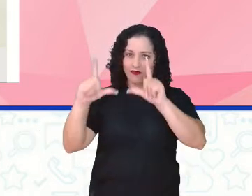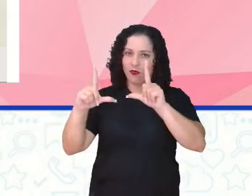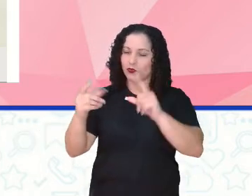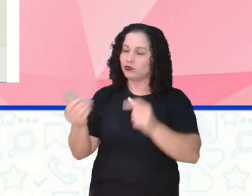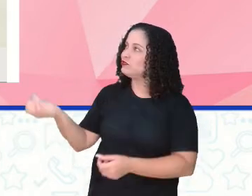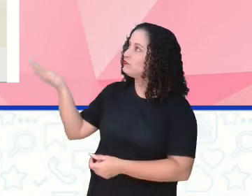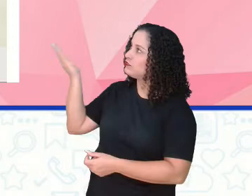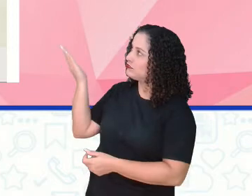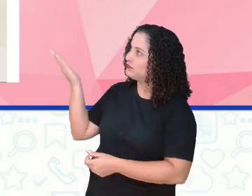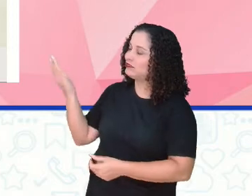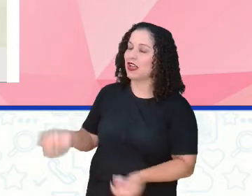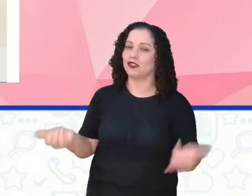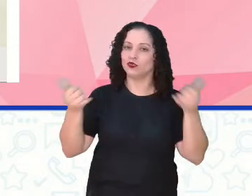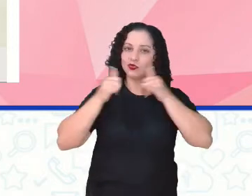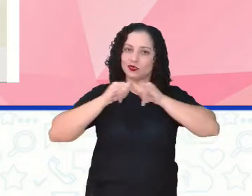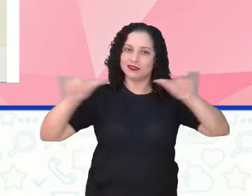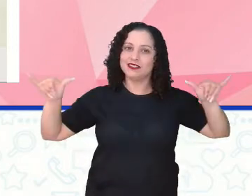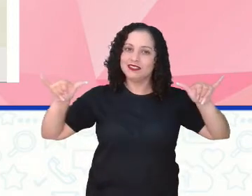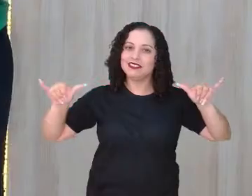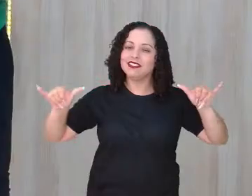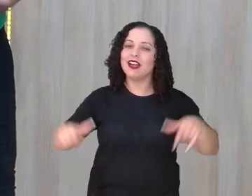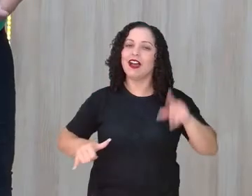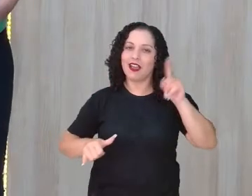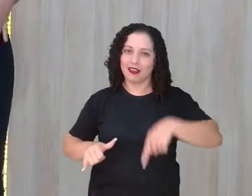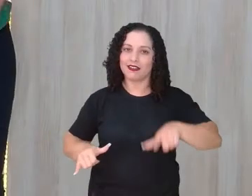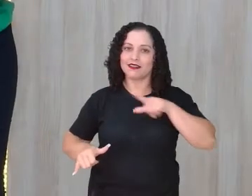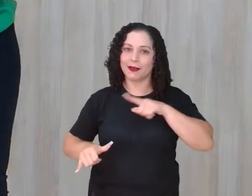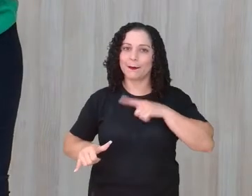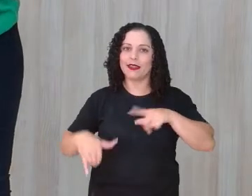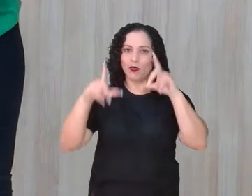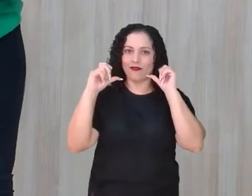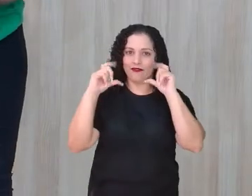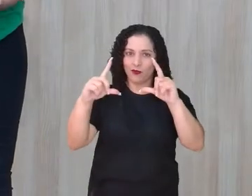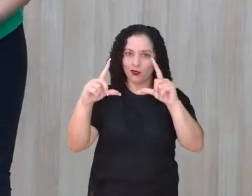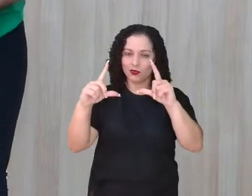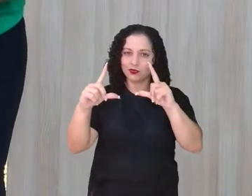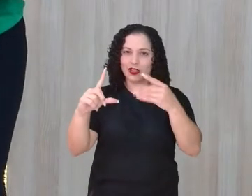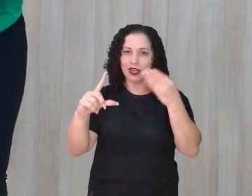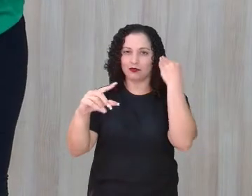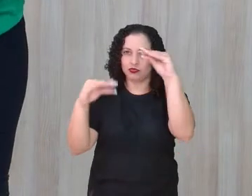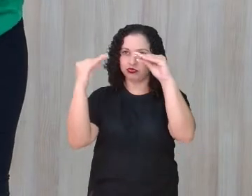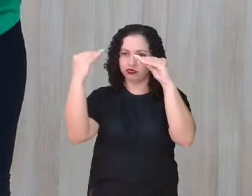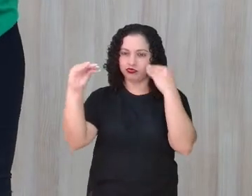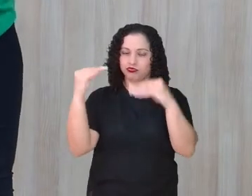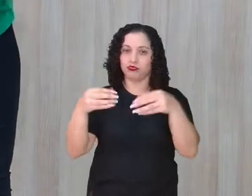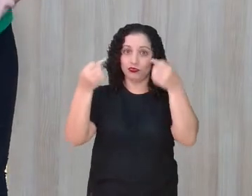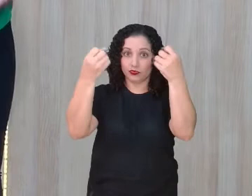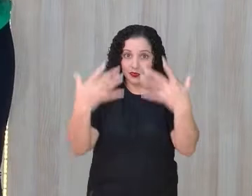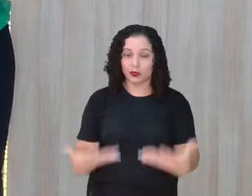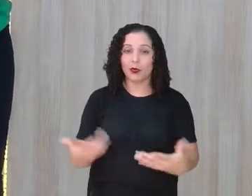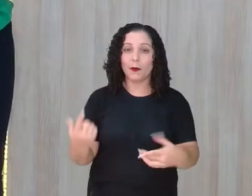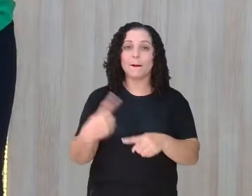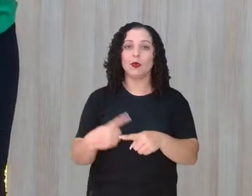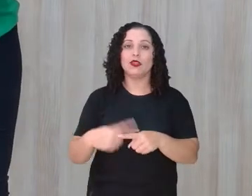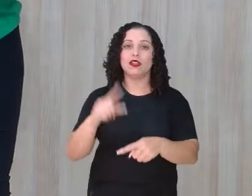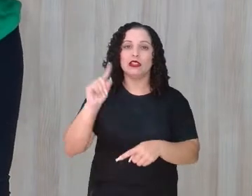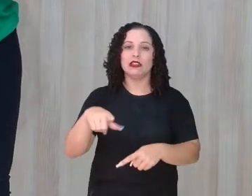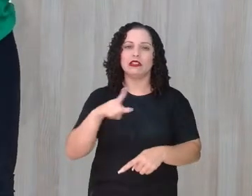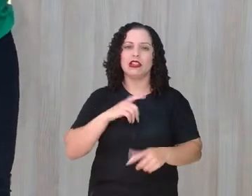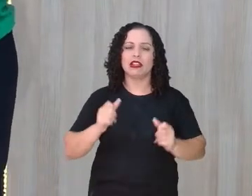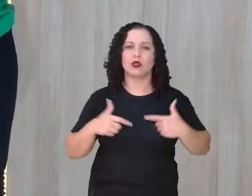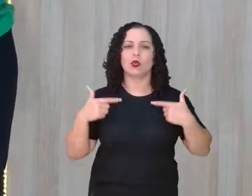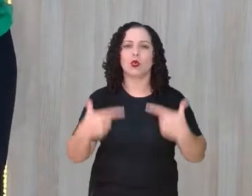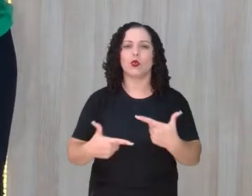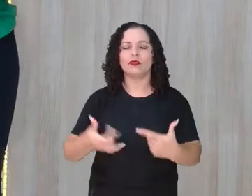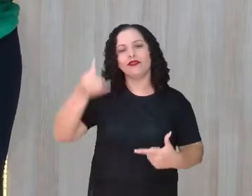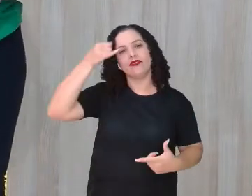vocês sabem, a notícia geralmente vem acompanhada de uma imagem, e a gente já explicou por quê. A gente lida o tempo todo, a gente luta contra a